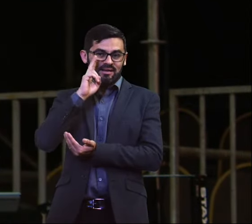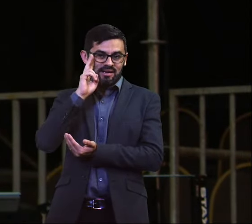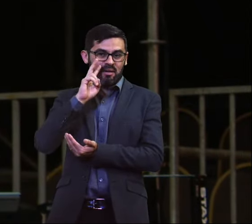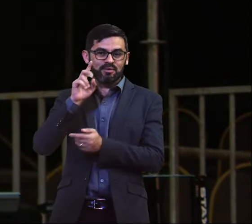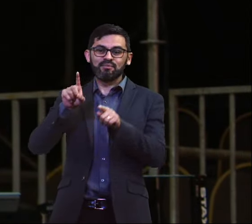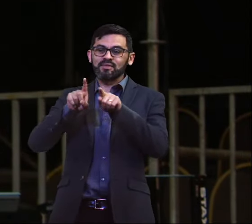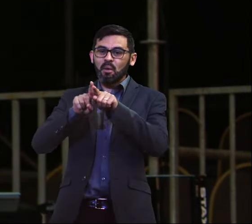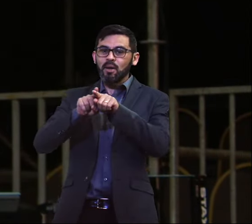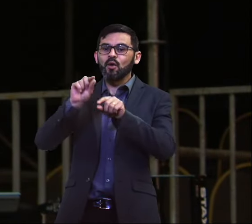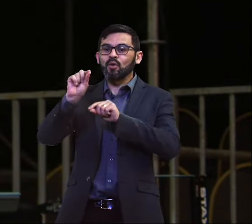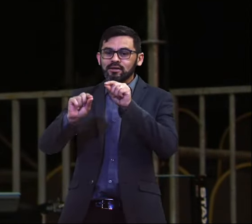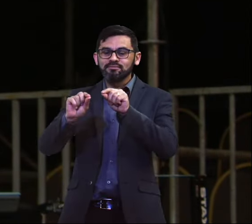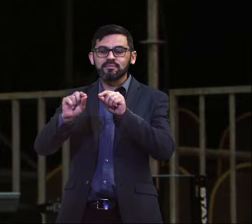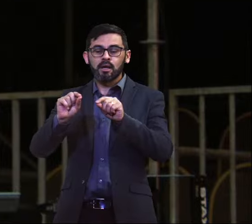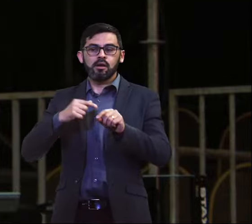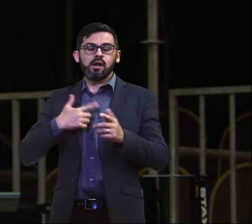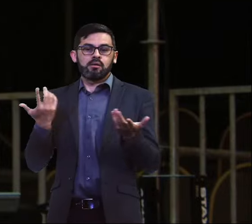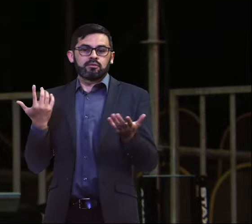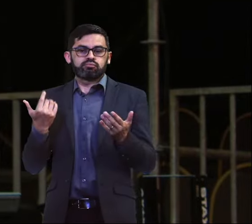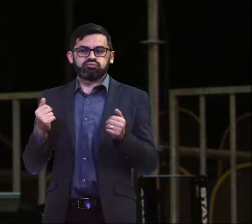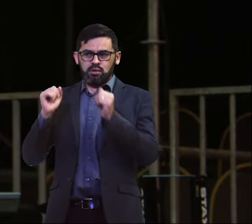Ananias, Azarias e Misael.